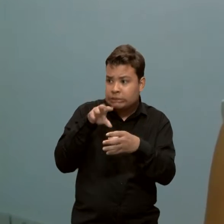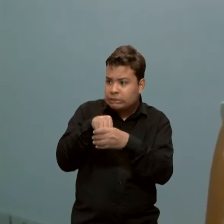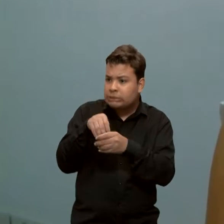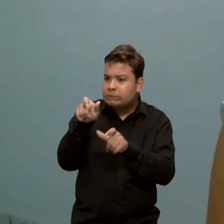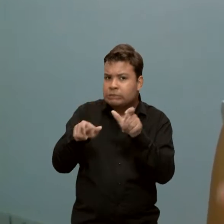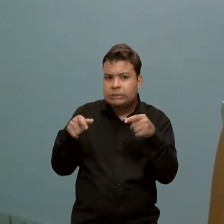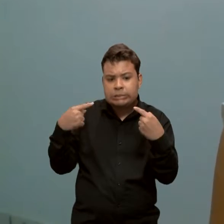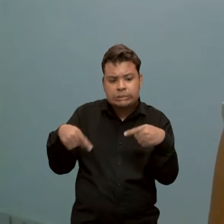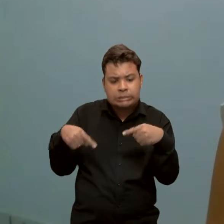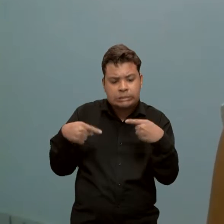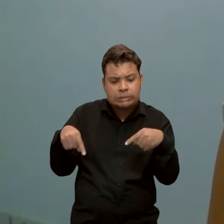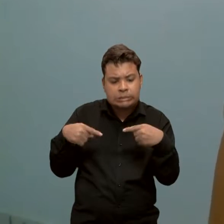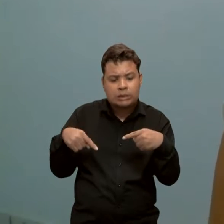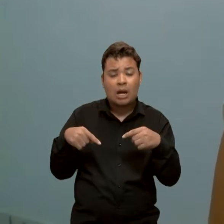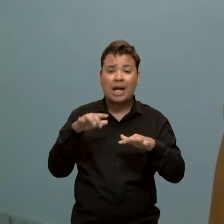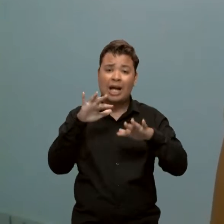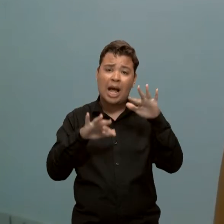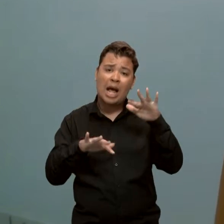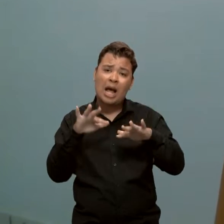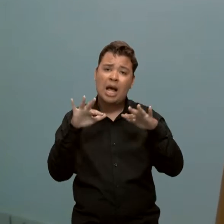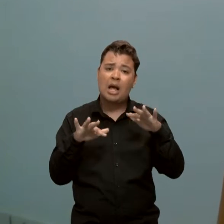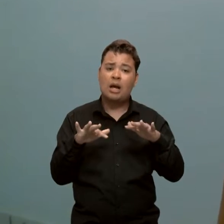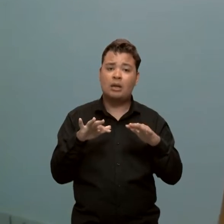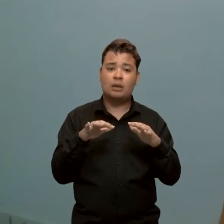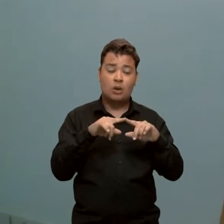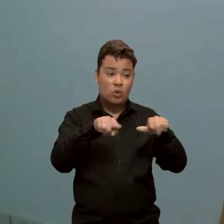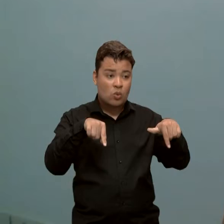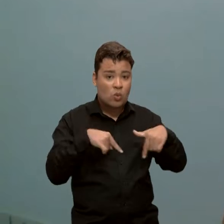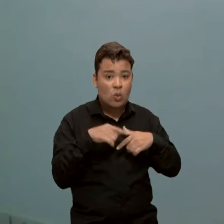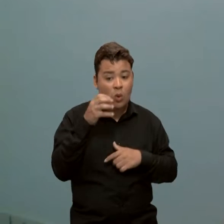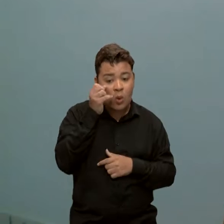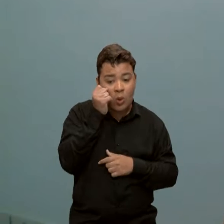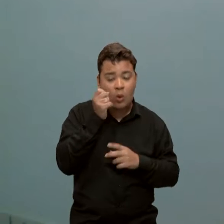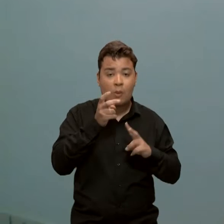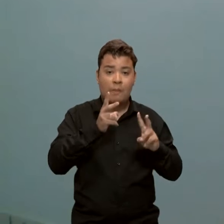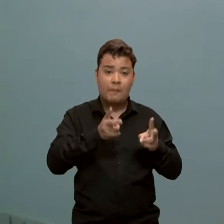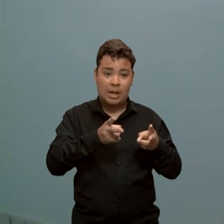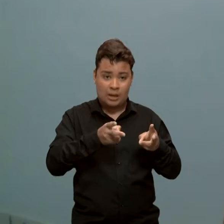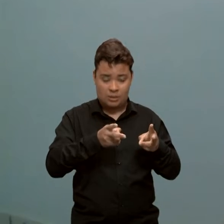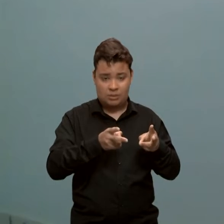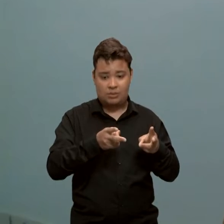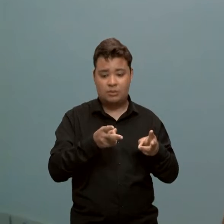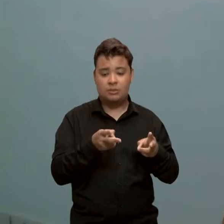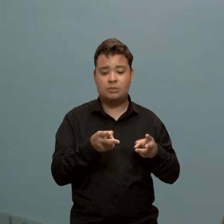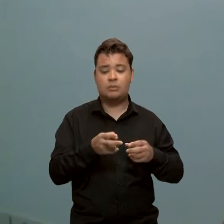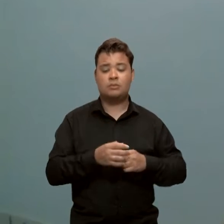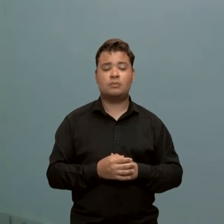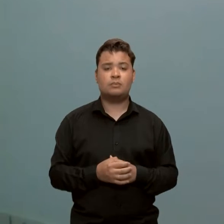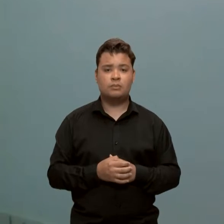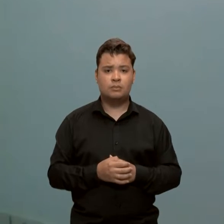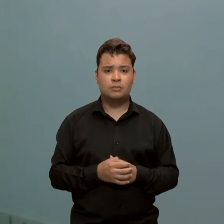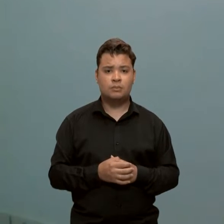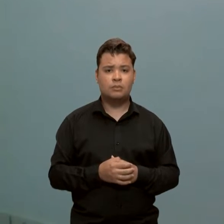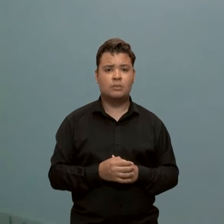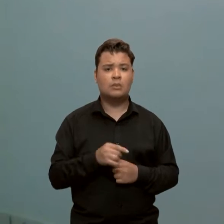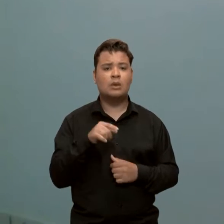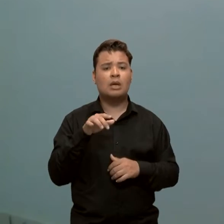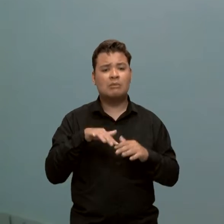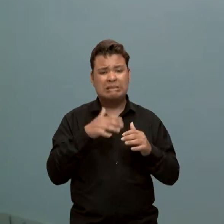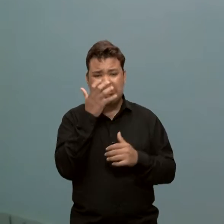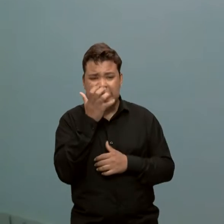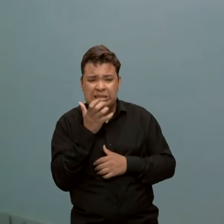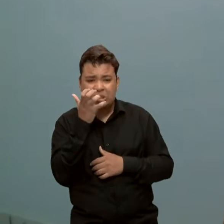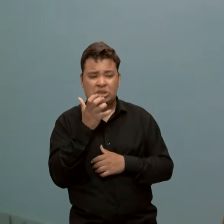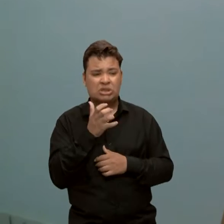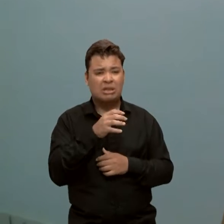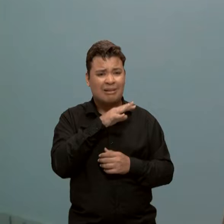às vezes tem moradores no mesmo quarto, né? Os companheiros de quarto que têm alergia, ou que não podem conviver com